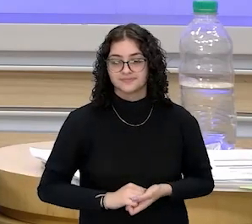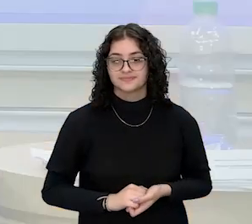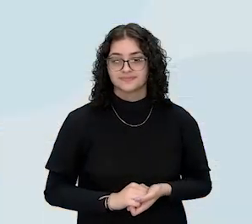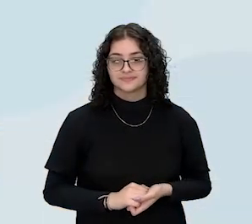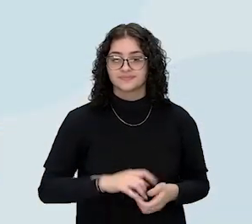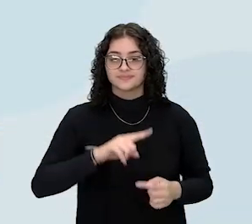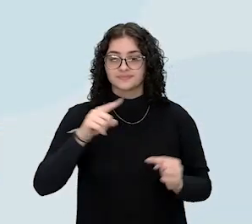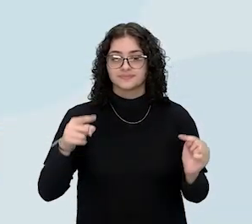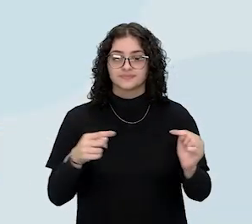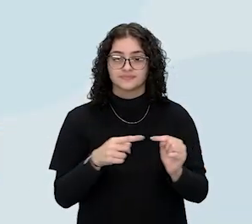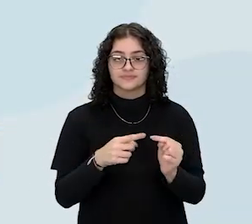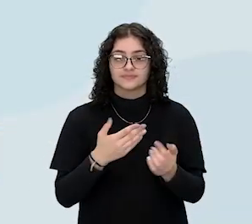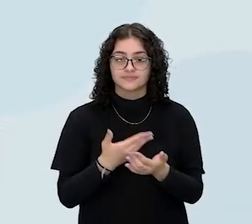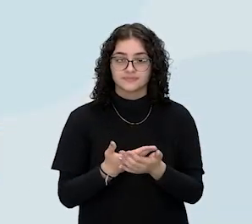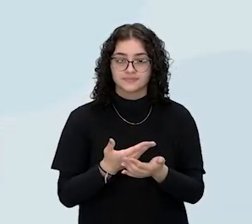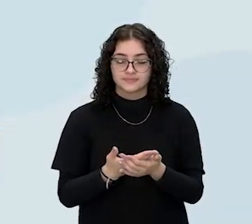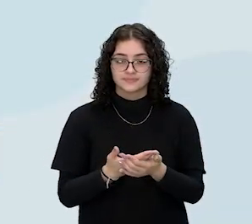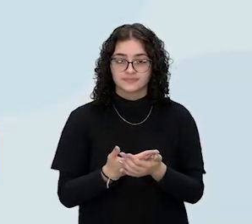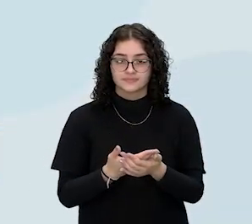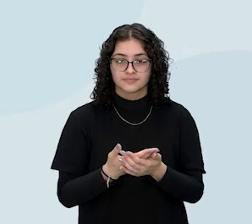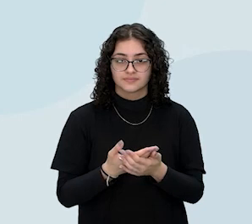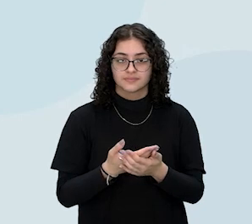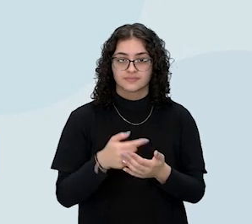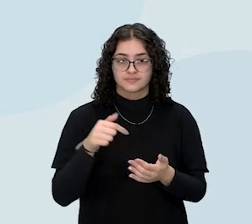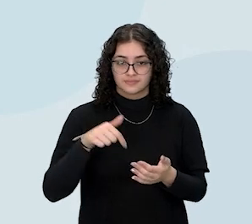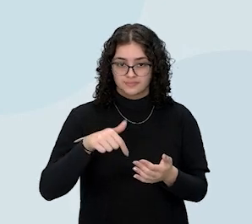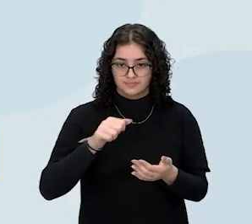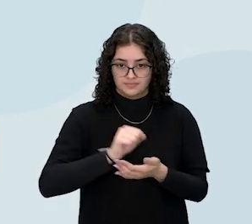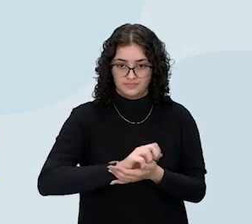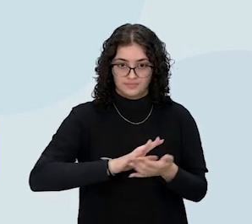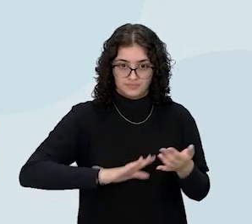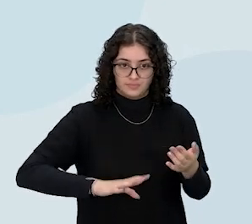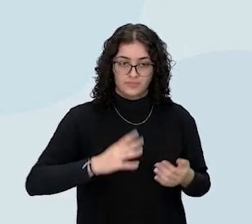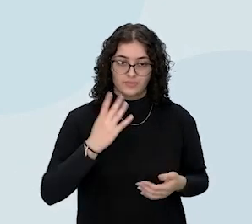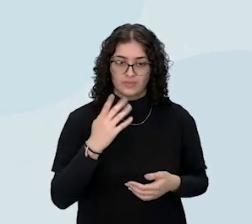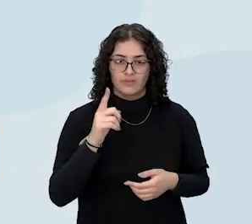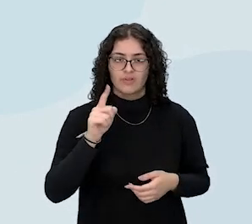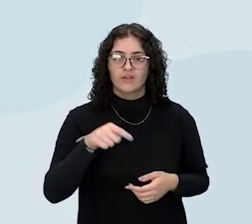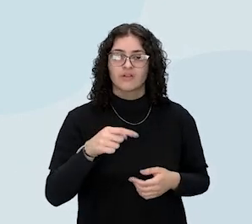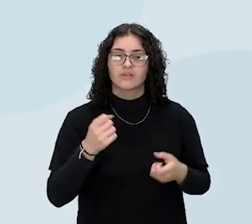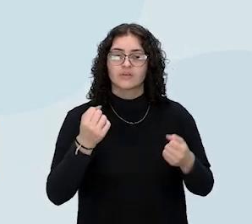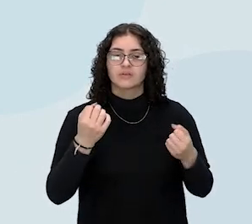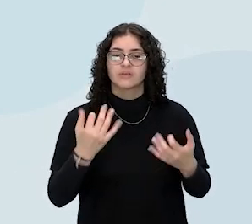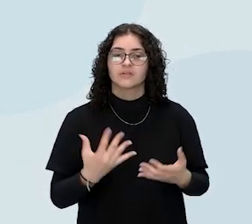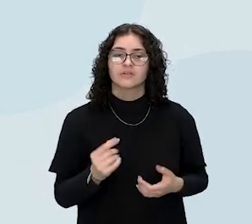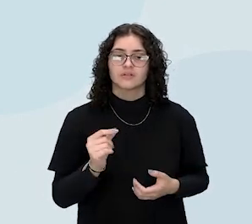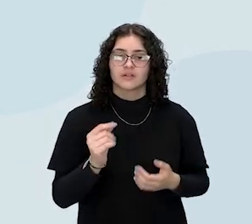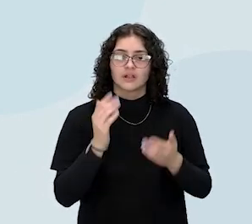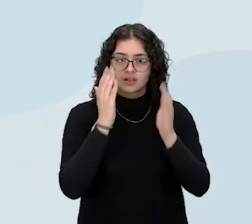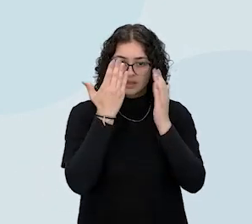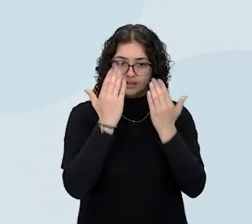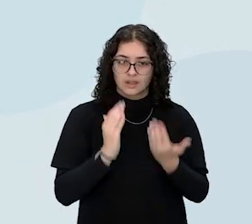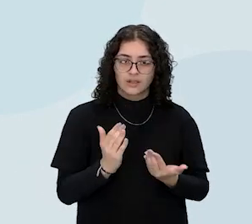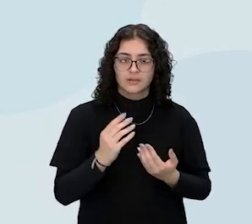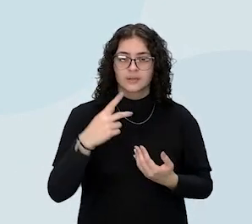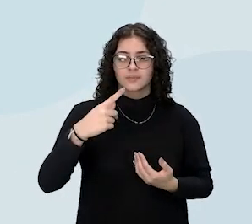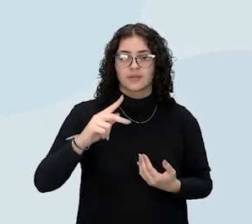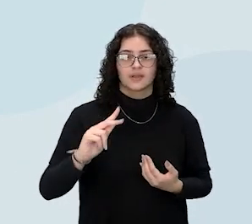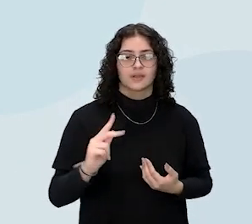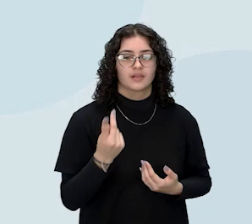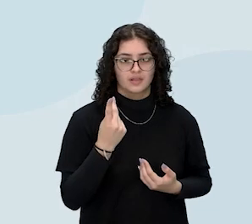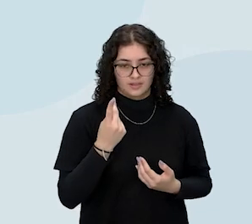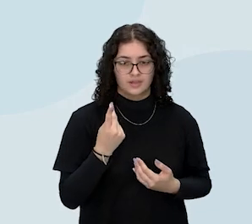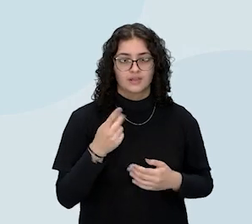o objetivo da atividade 4 é abordar aí a análise de pH